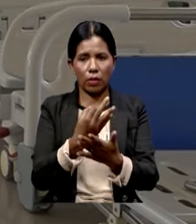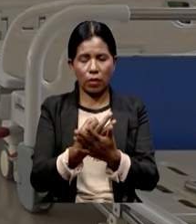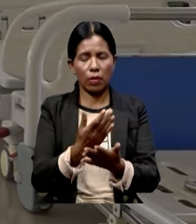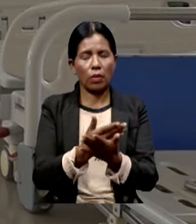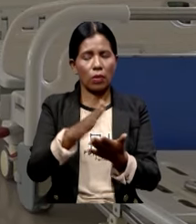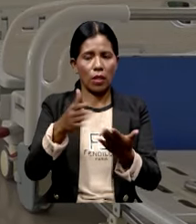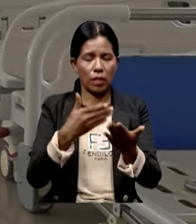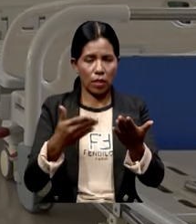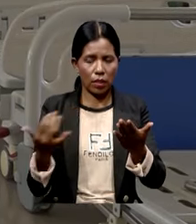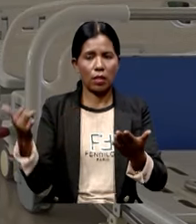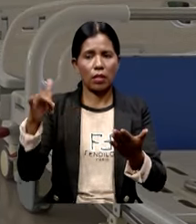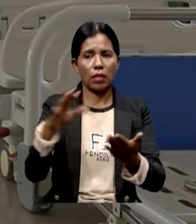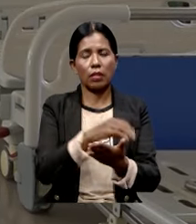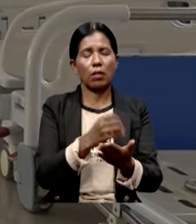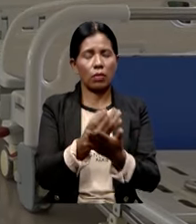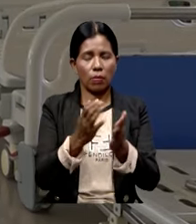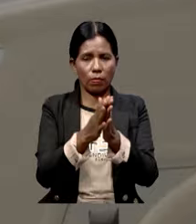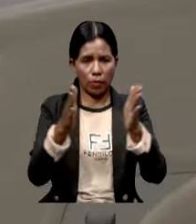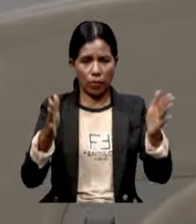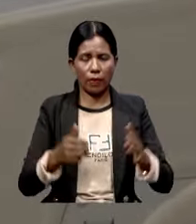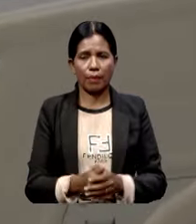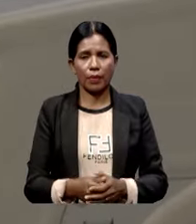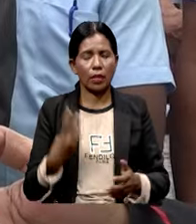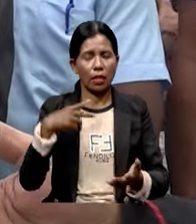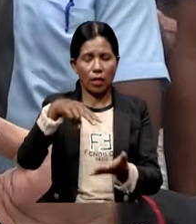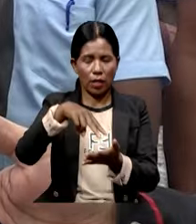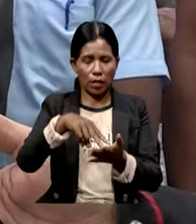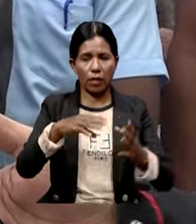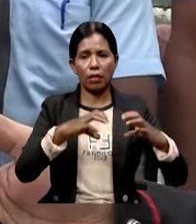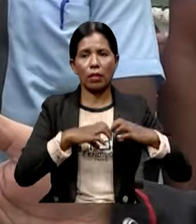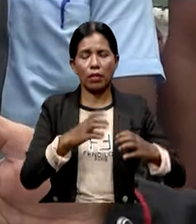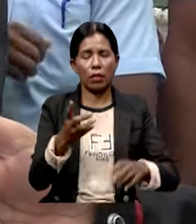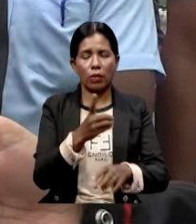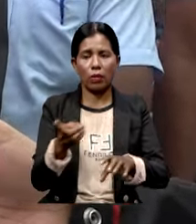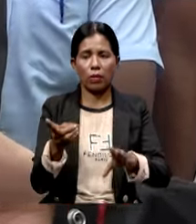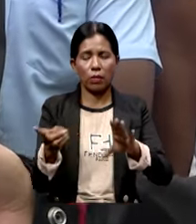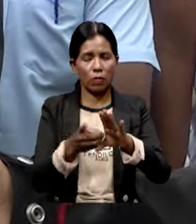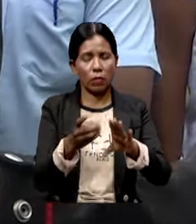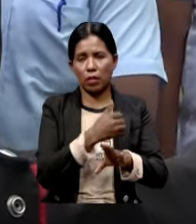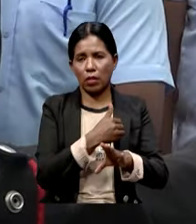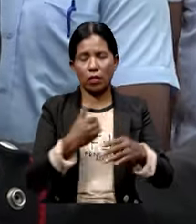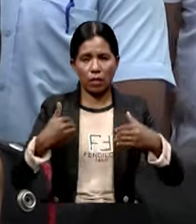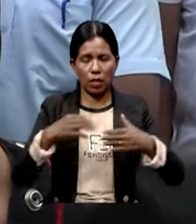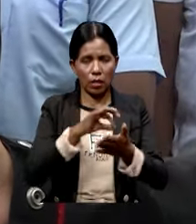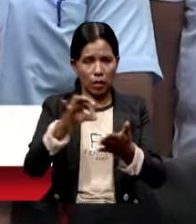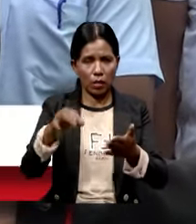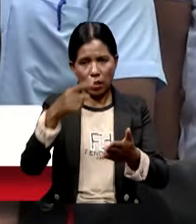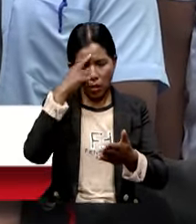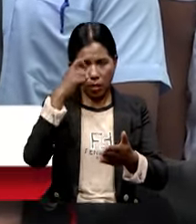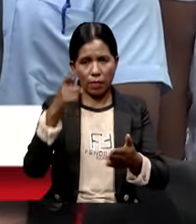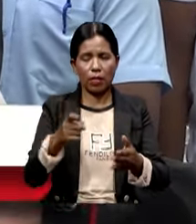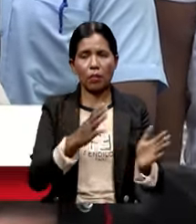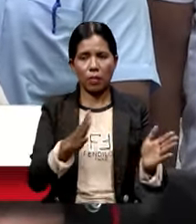compra equipamento sirane montante bot. Documento será estabelecer centro cardíaco né agora documento de ministra. Ah sim, los, tamane